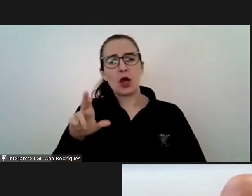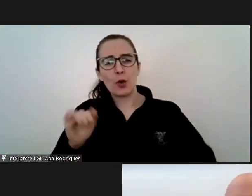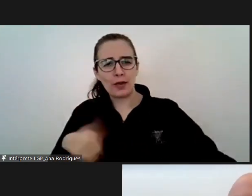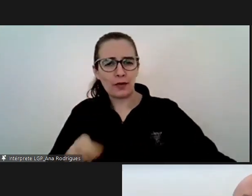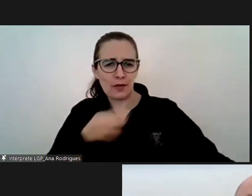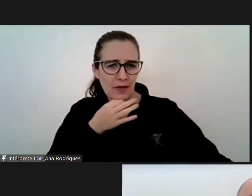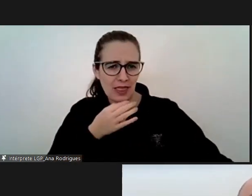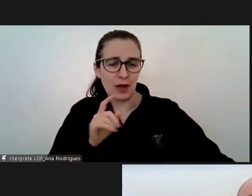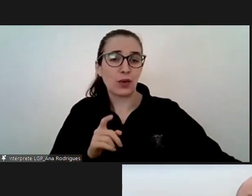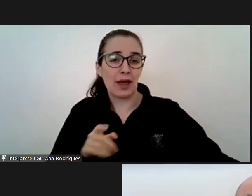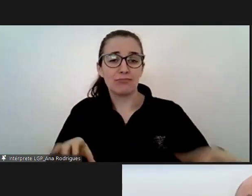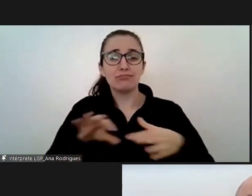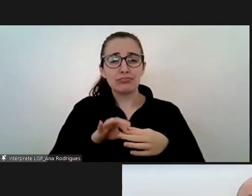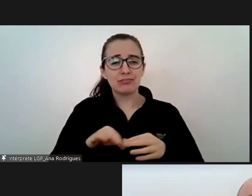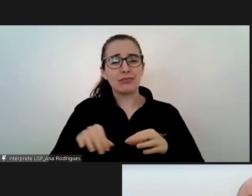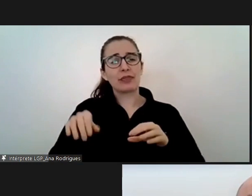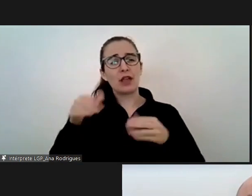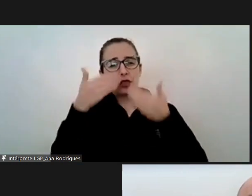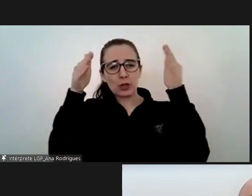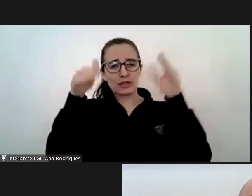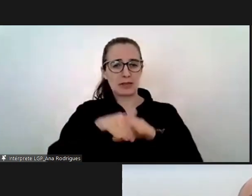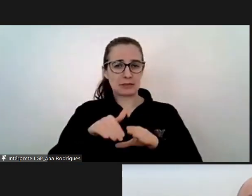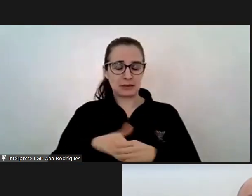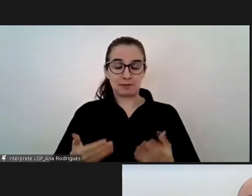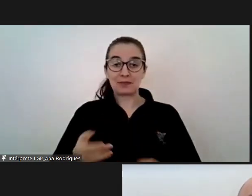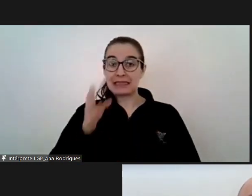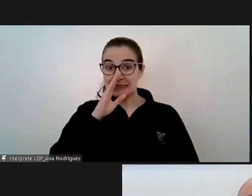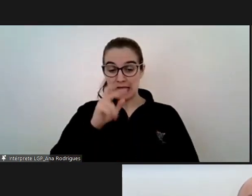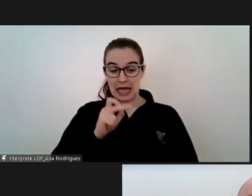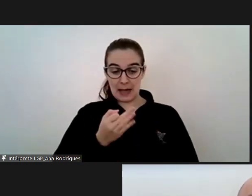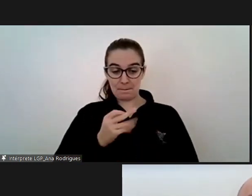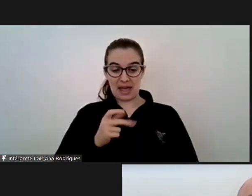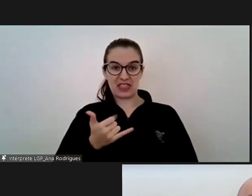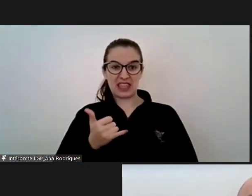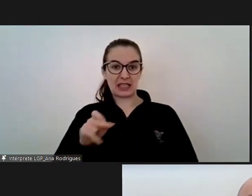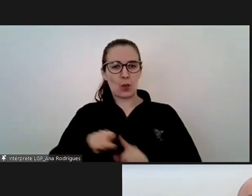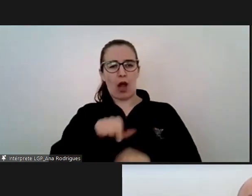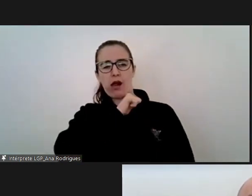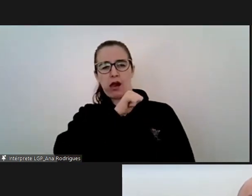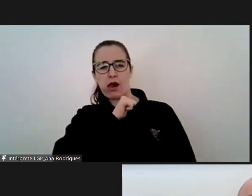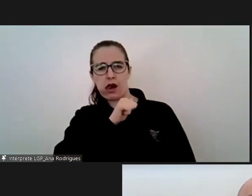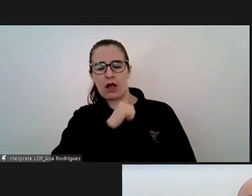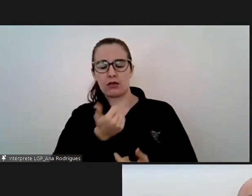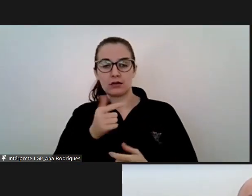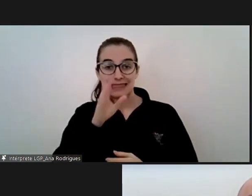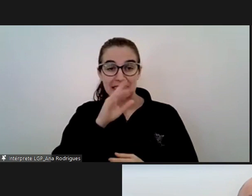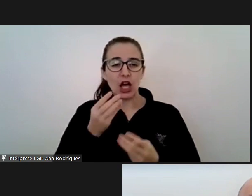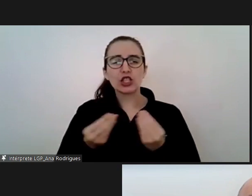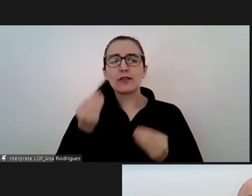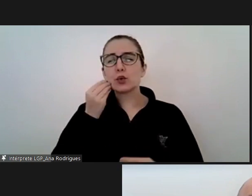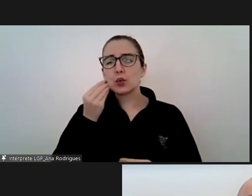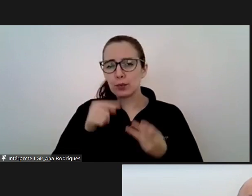seja, se há alguma forma de tentar resolver a apatia política na democracia representativa, parece-me que tem que ser